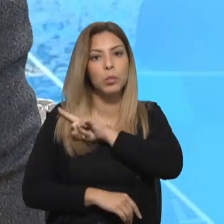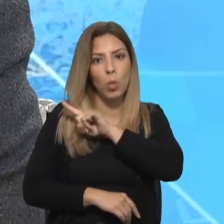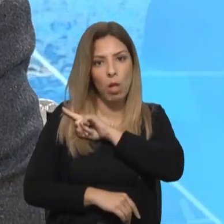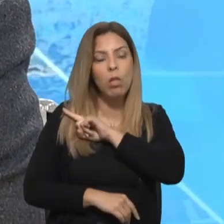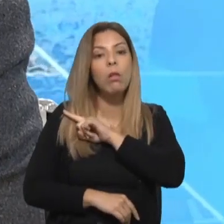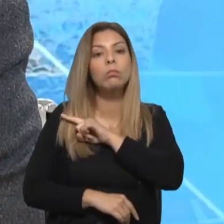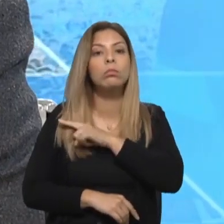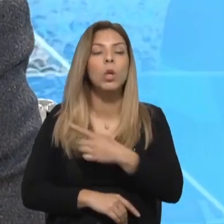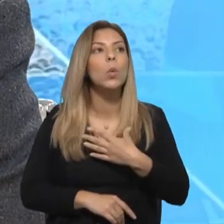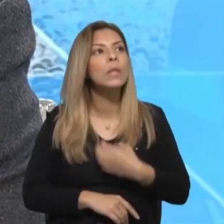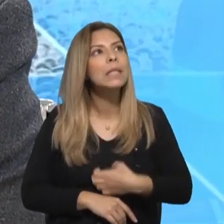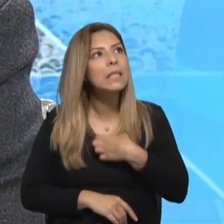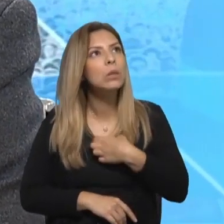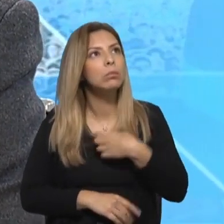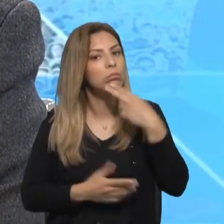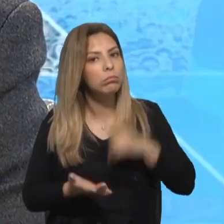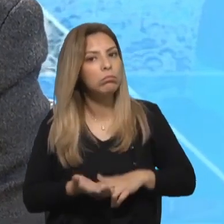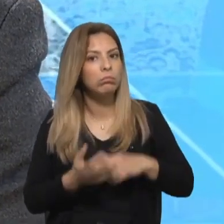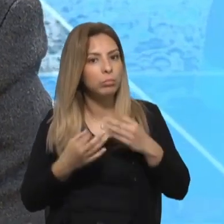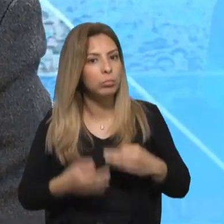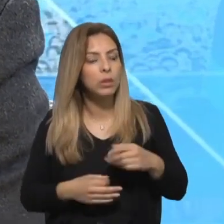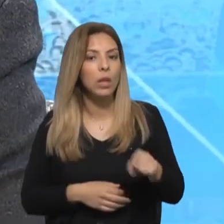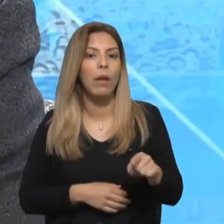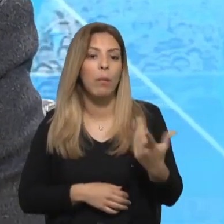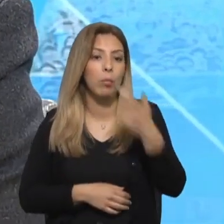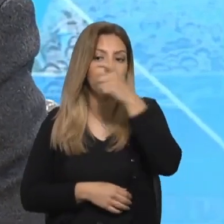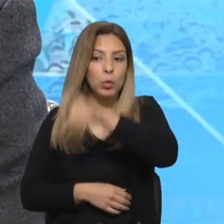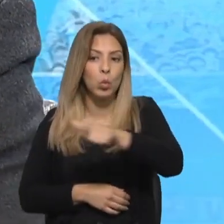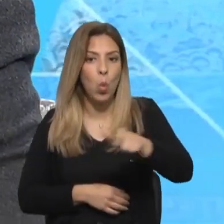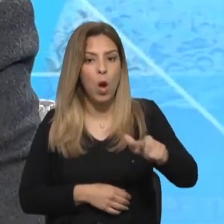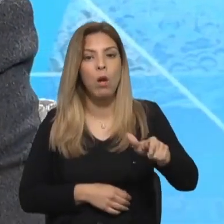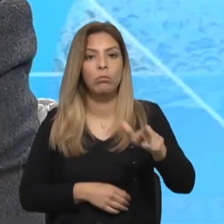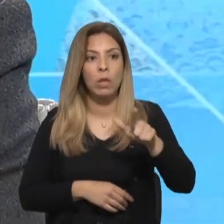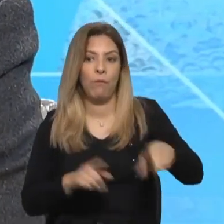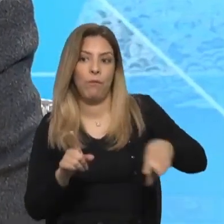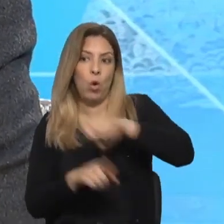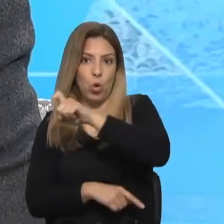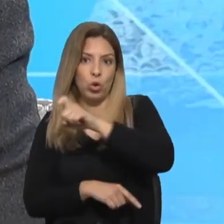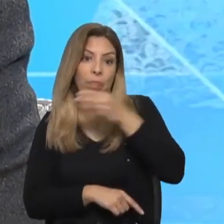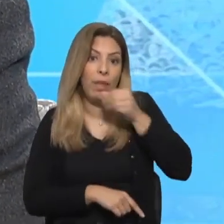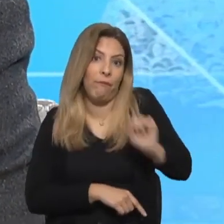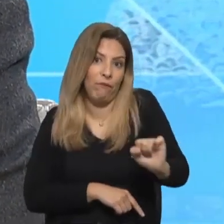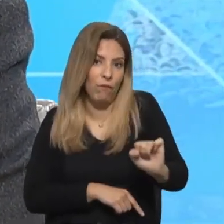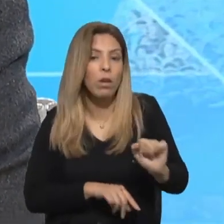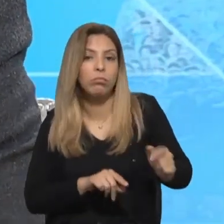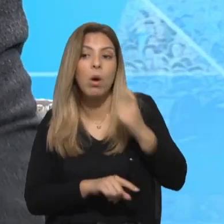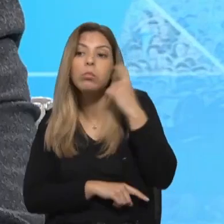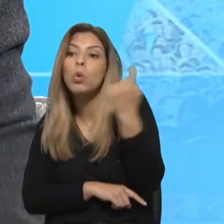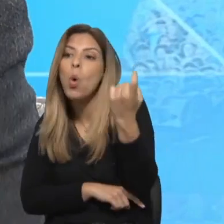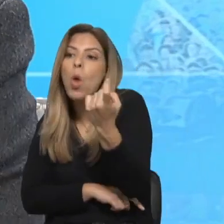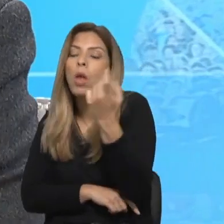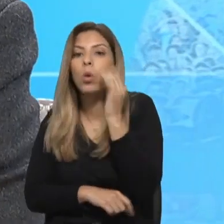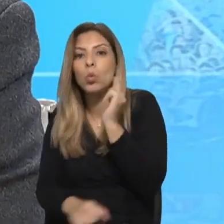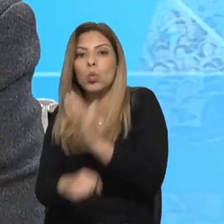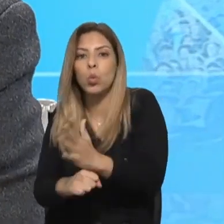que a experiência dos migrantes, isto é, da pessoa que sai da sua terra para ir procurar realizar a